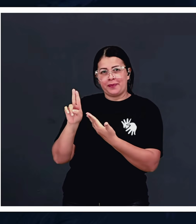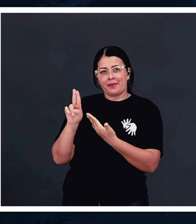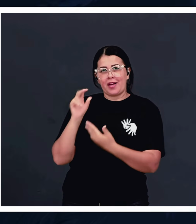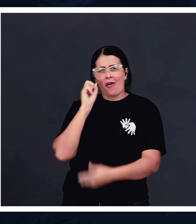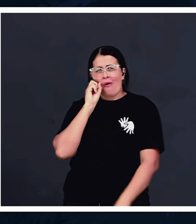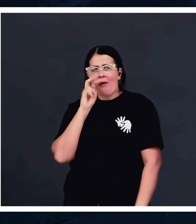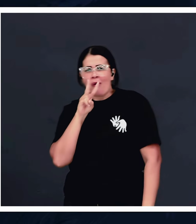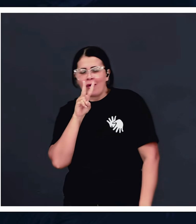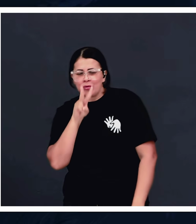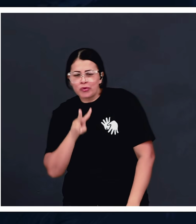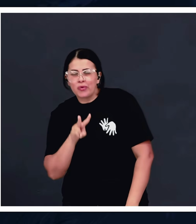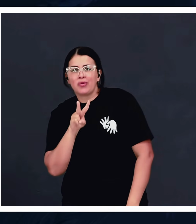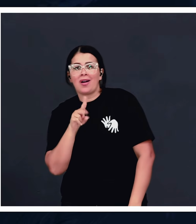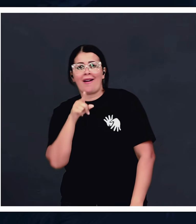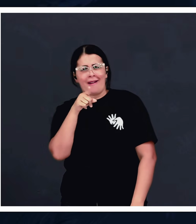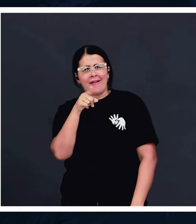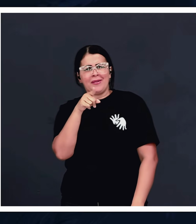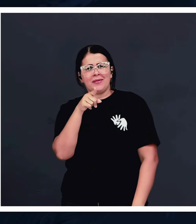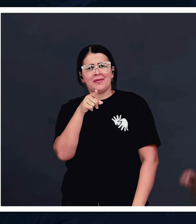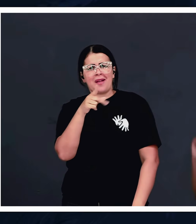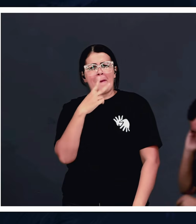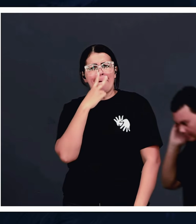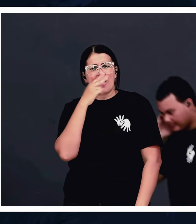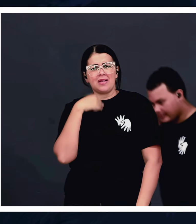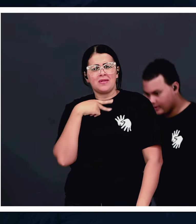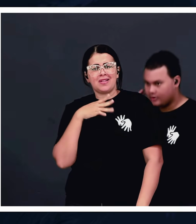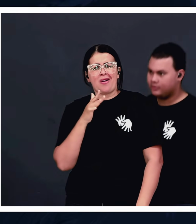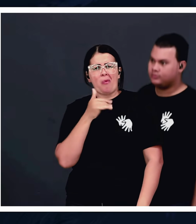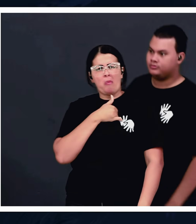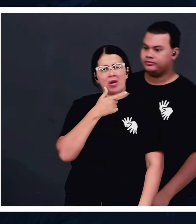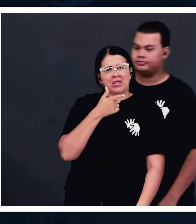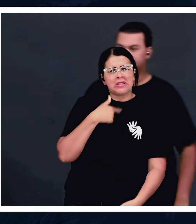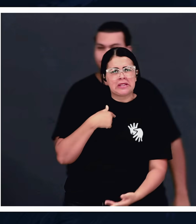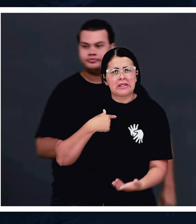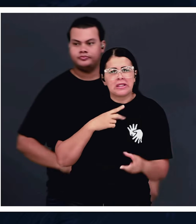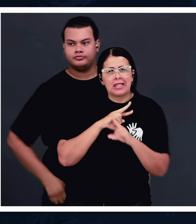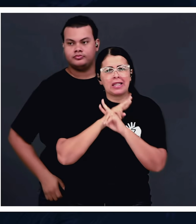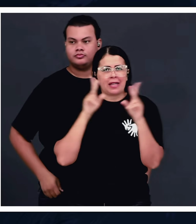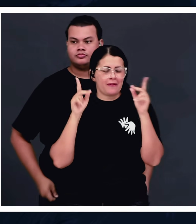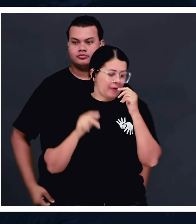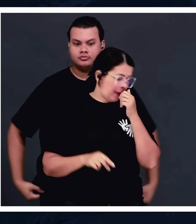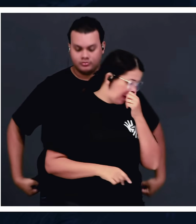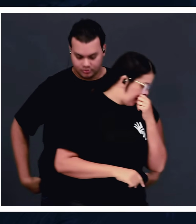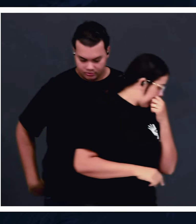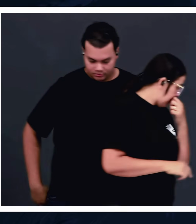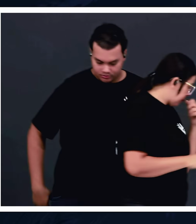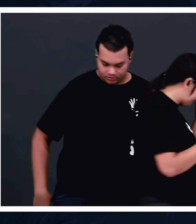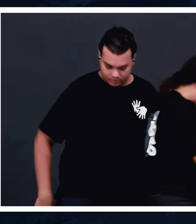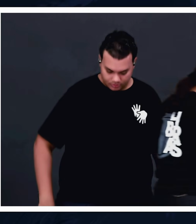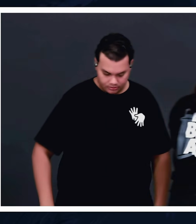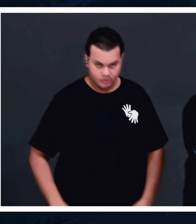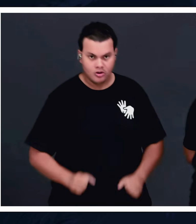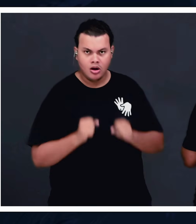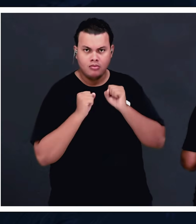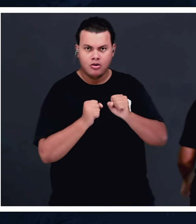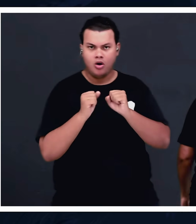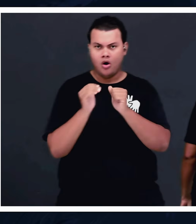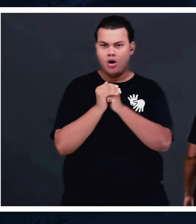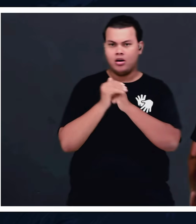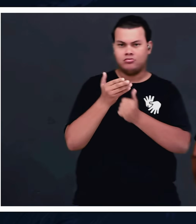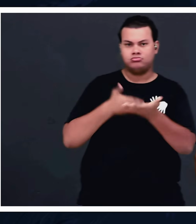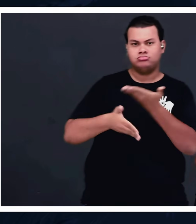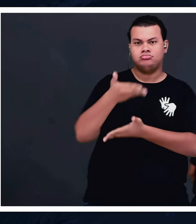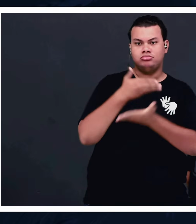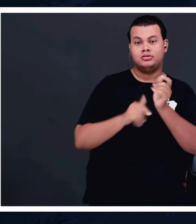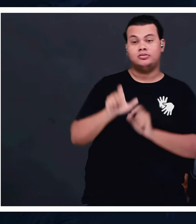olha para você e vai dizer: meu irmão, minha irmã, parece que você está meio triste hoje, você está diferente, posso orar por você? Uma